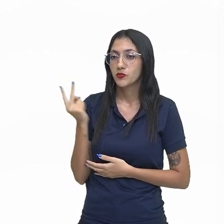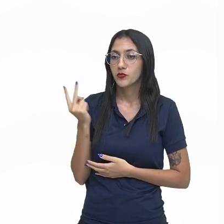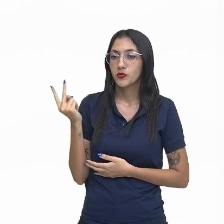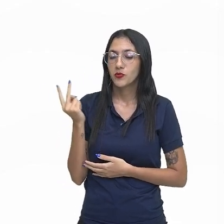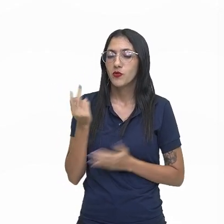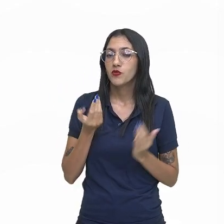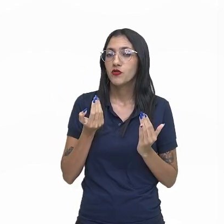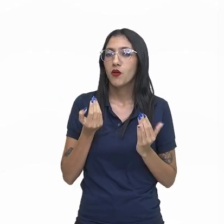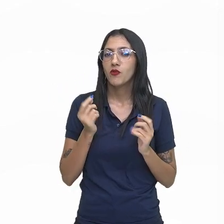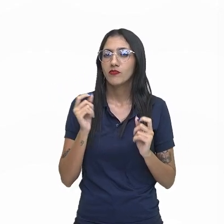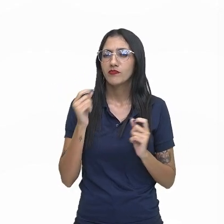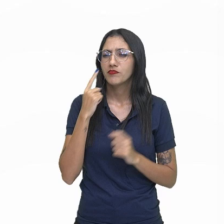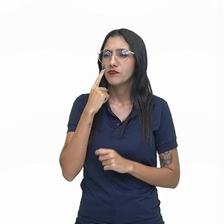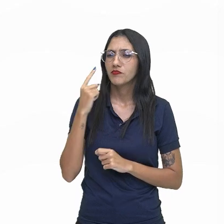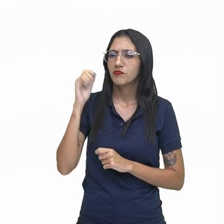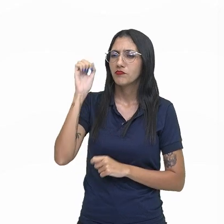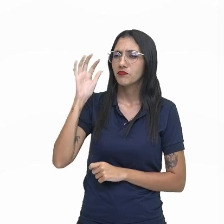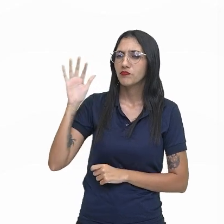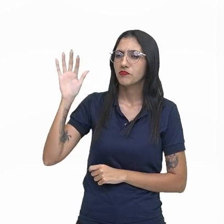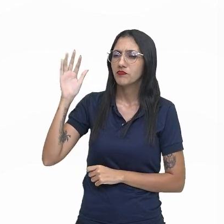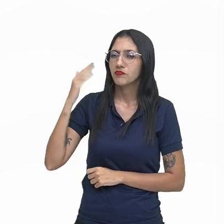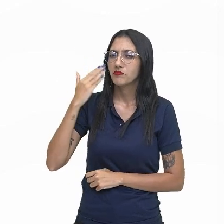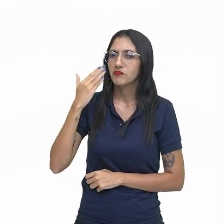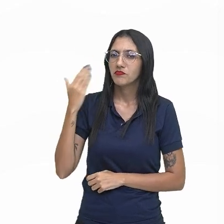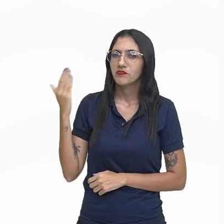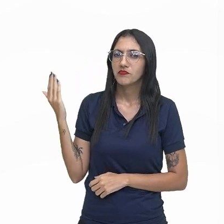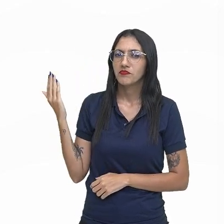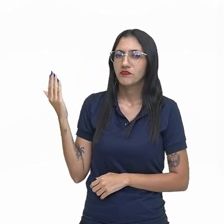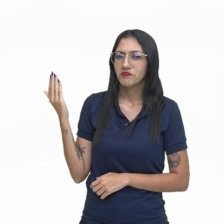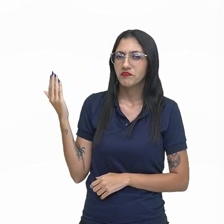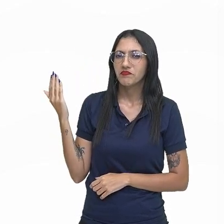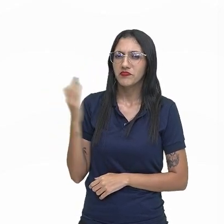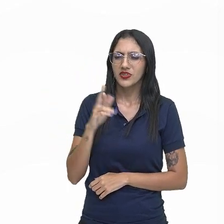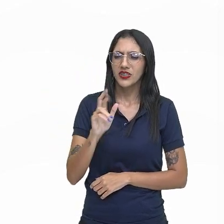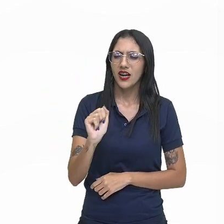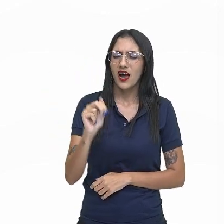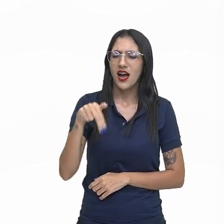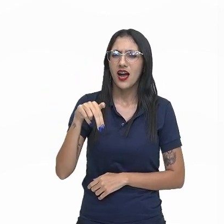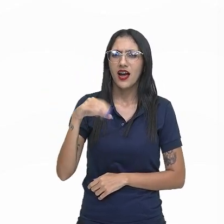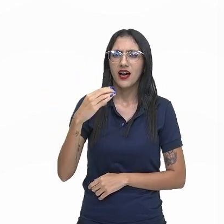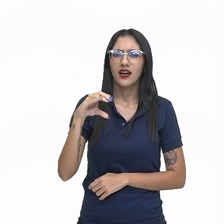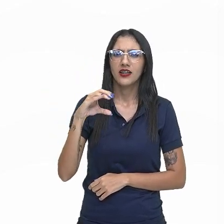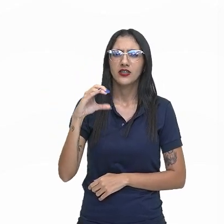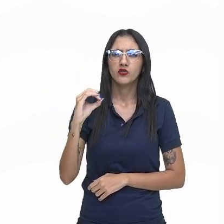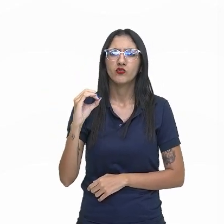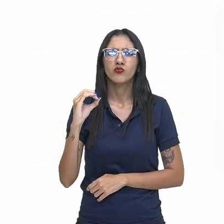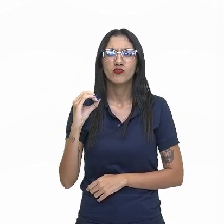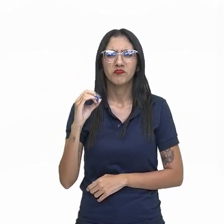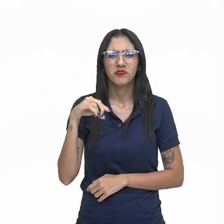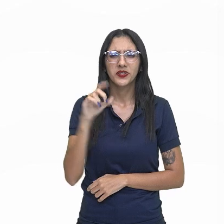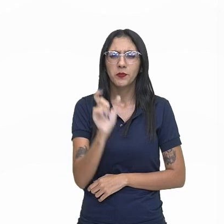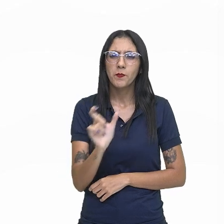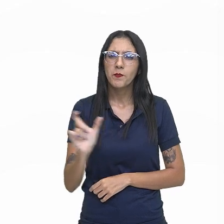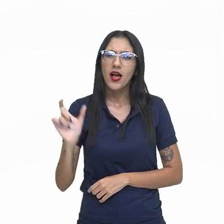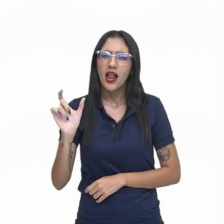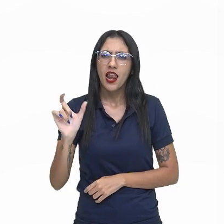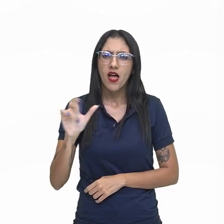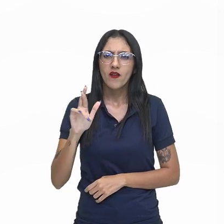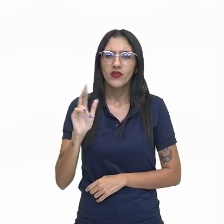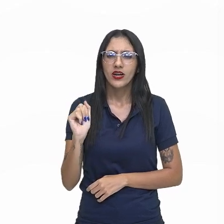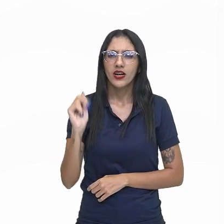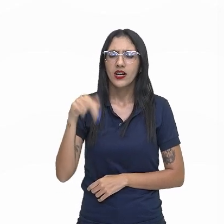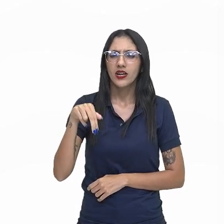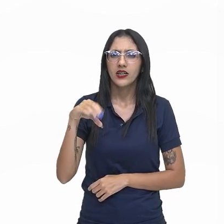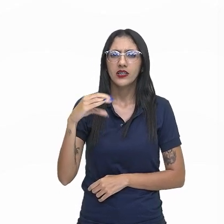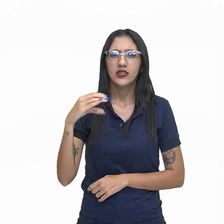ele diz assim: estou com muito ranço dele. Esse ranço,